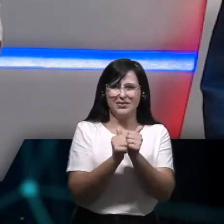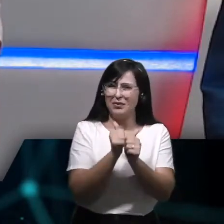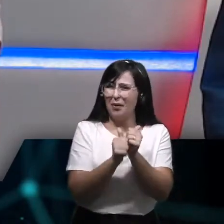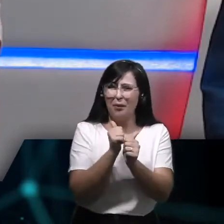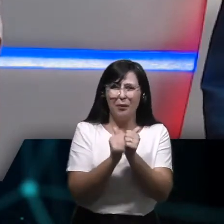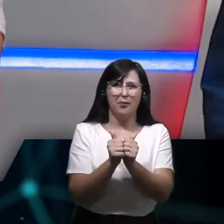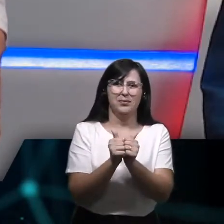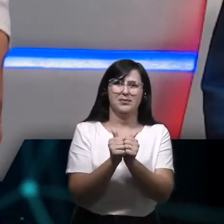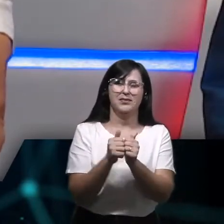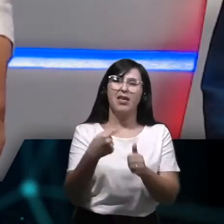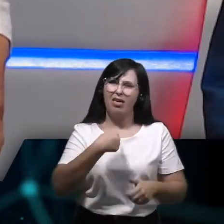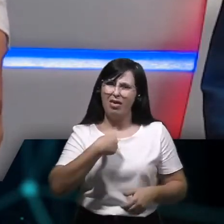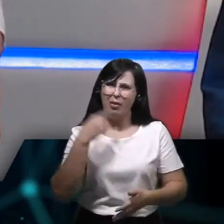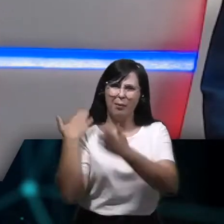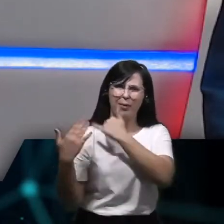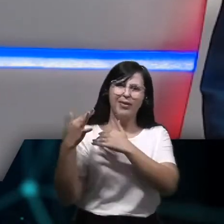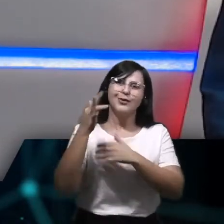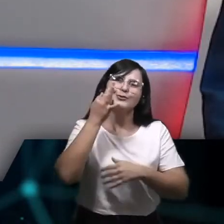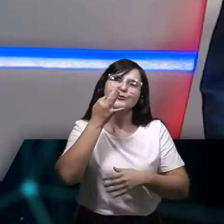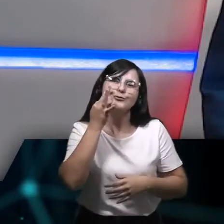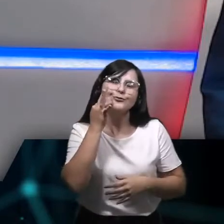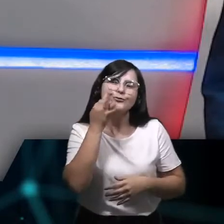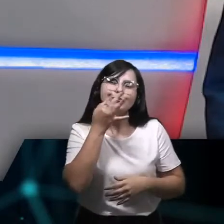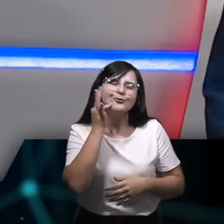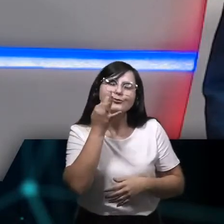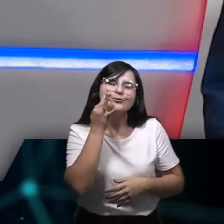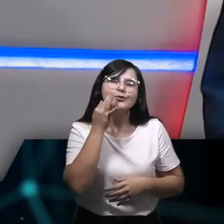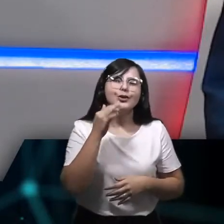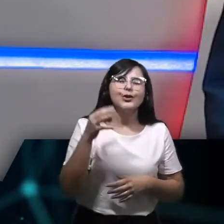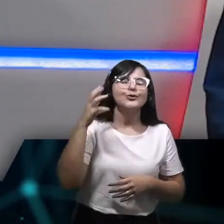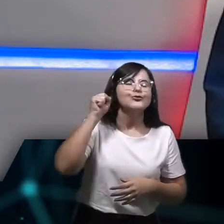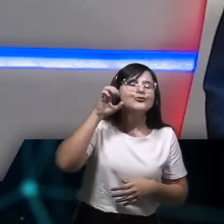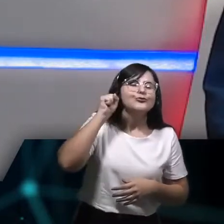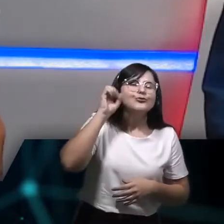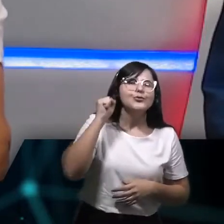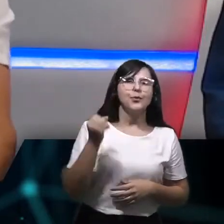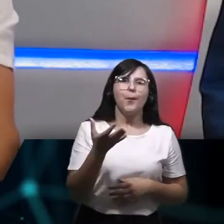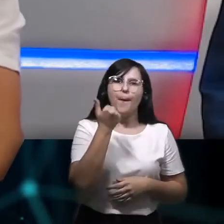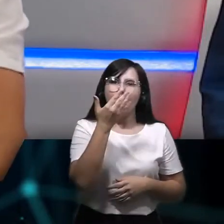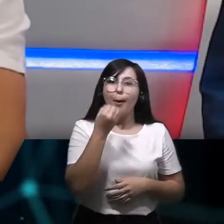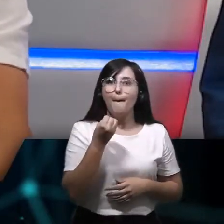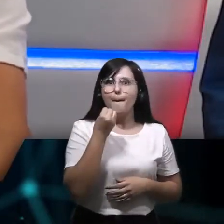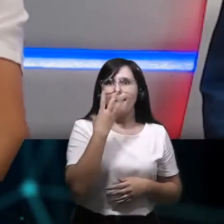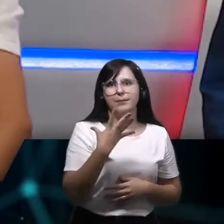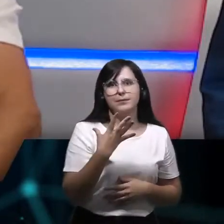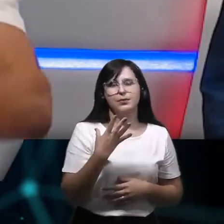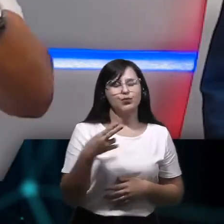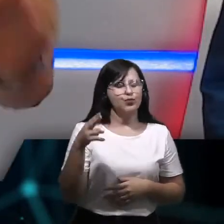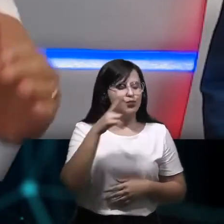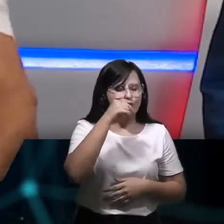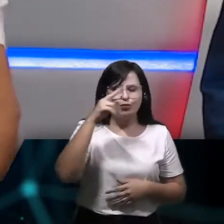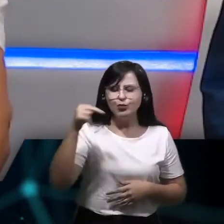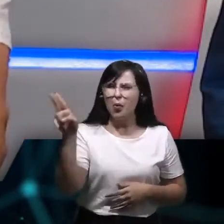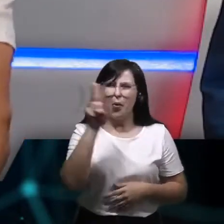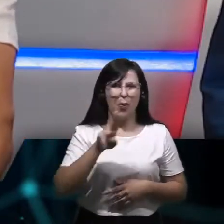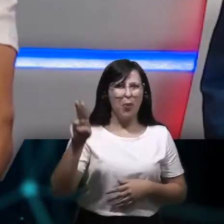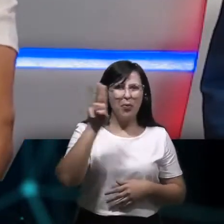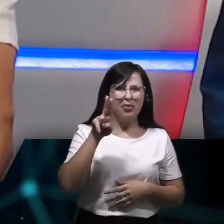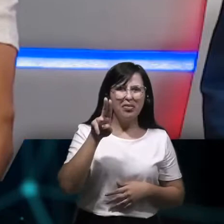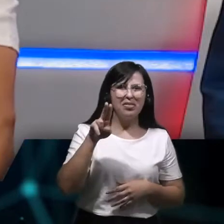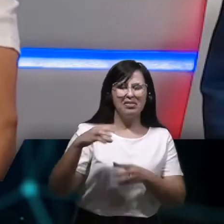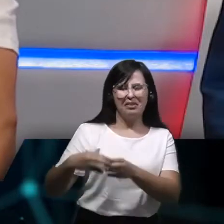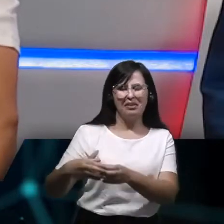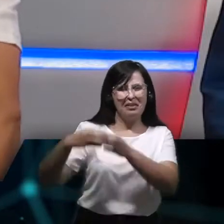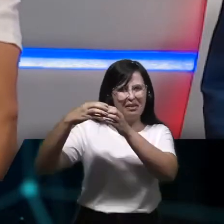era suco, era alimentos de qualidade. Não usei enlatado por conta de